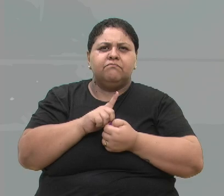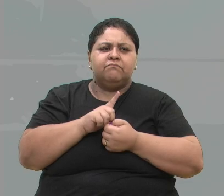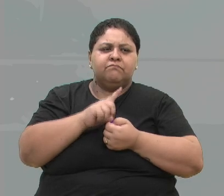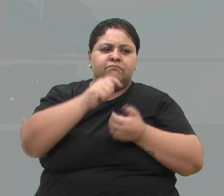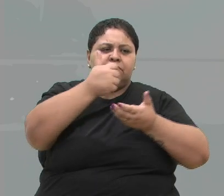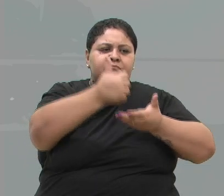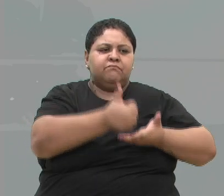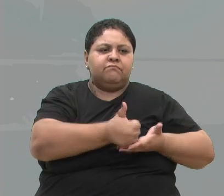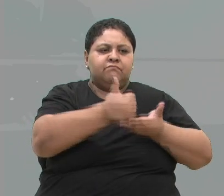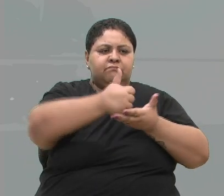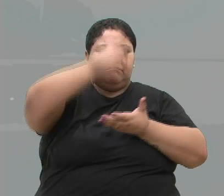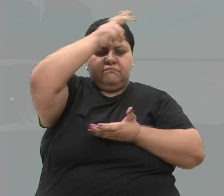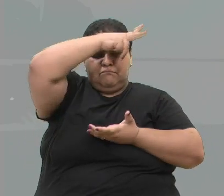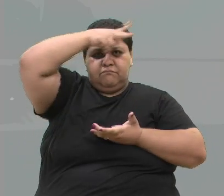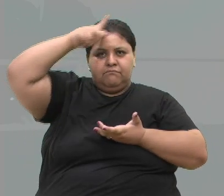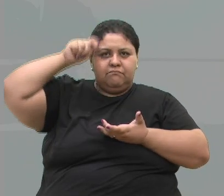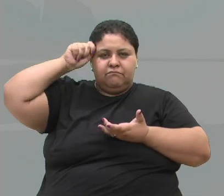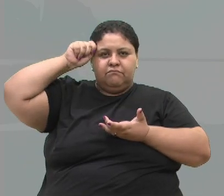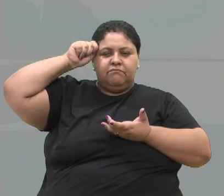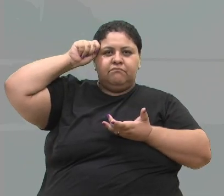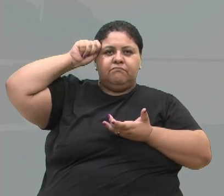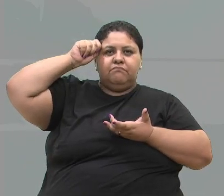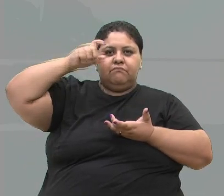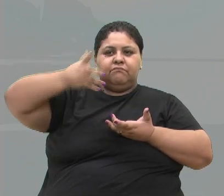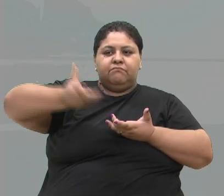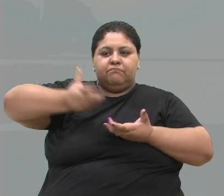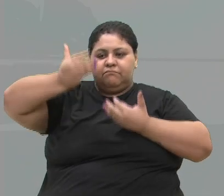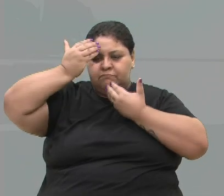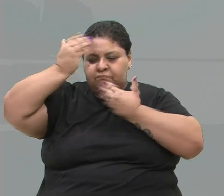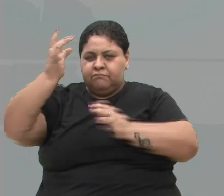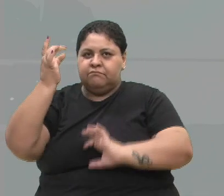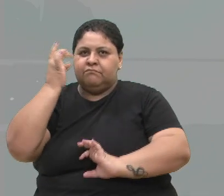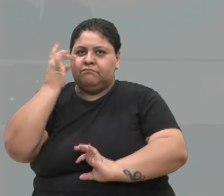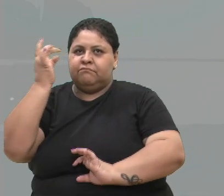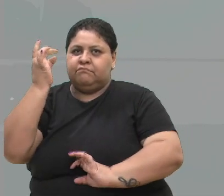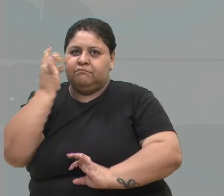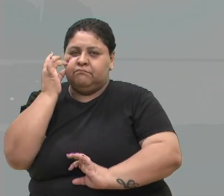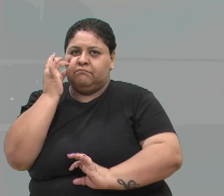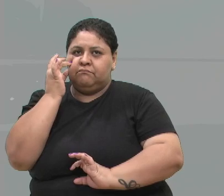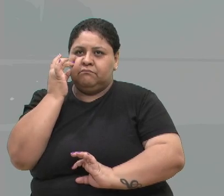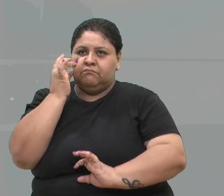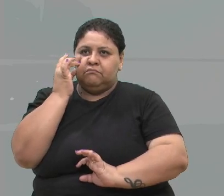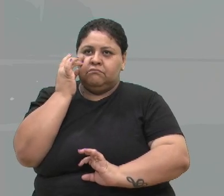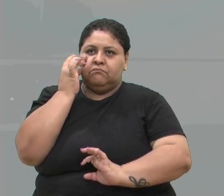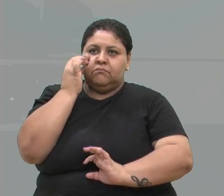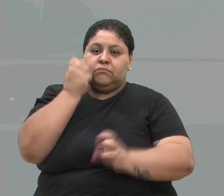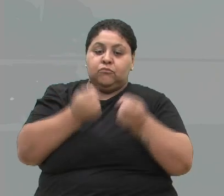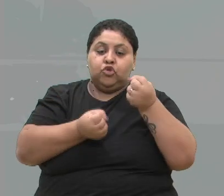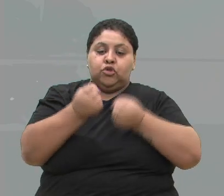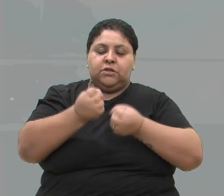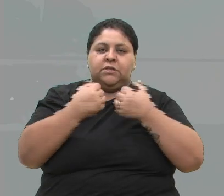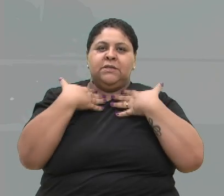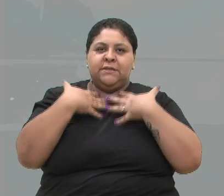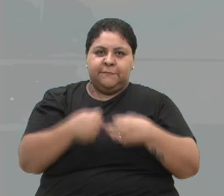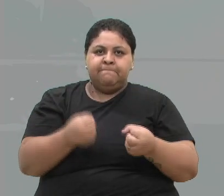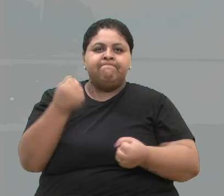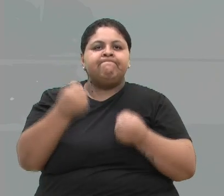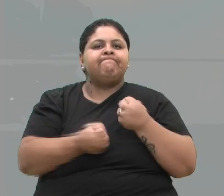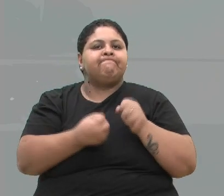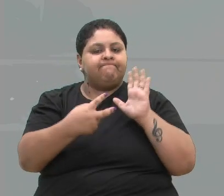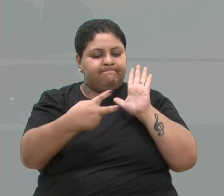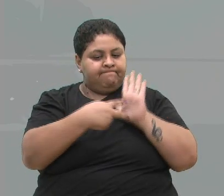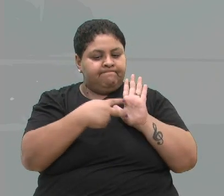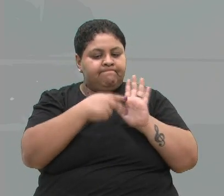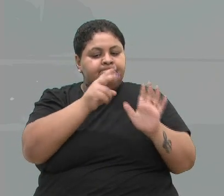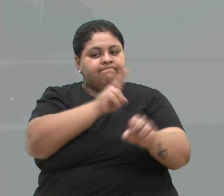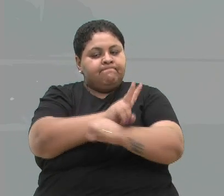apoio da Prefeitura Municipal. Quero agradecer a presença lá do pessoal do trânsito, O pessoal do trânsito estava lá atento, lá cuidando